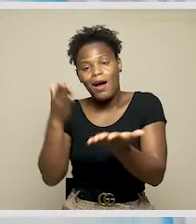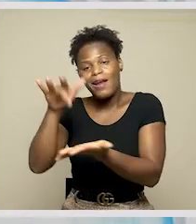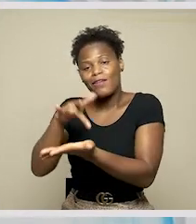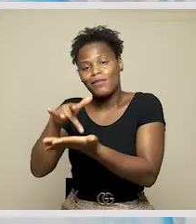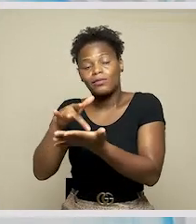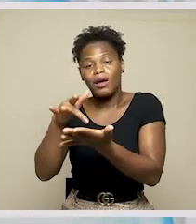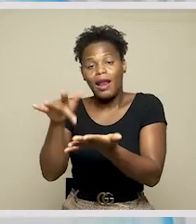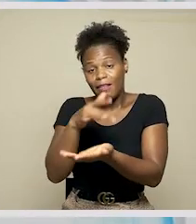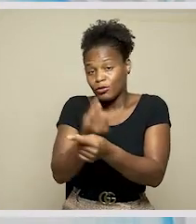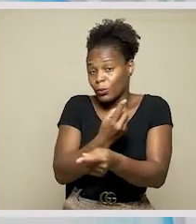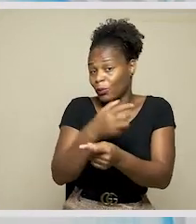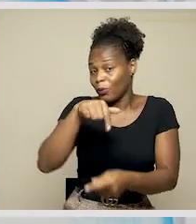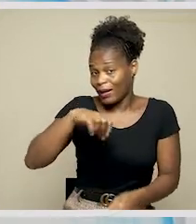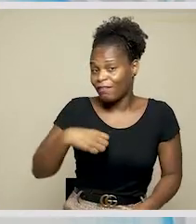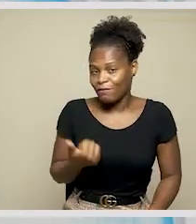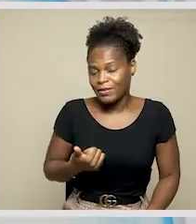de Cabo Verde.